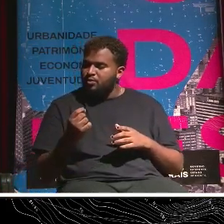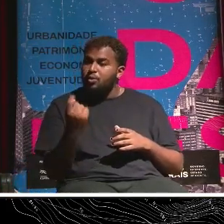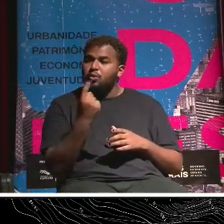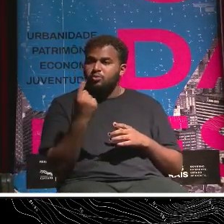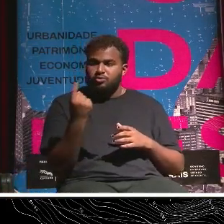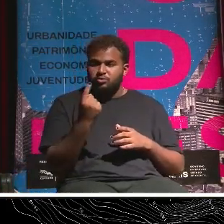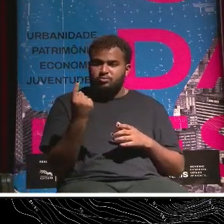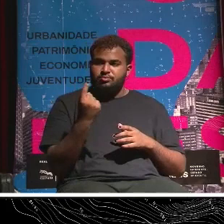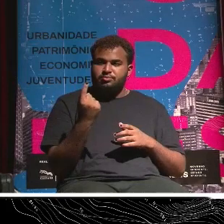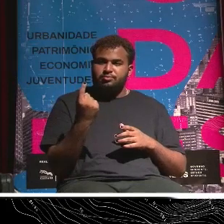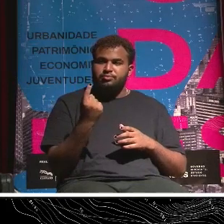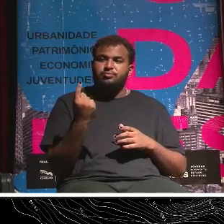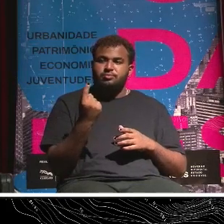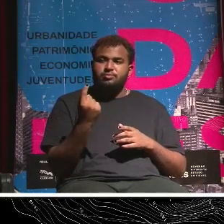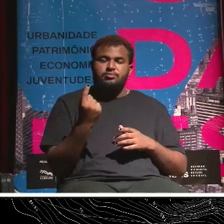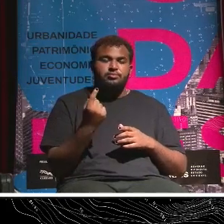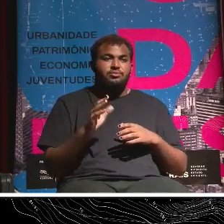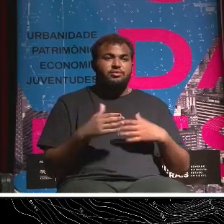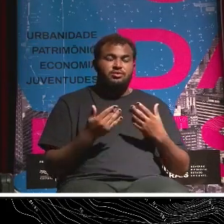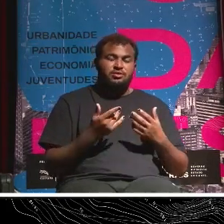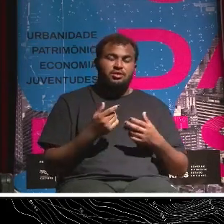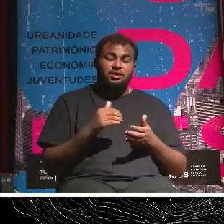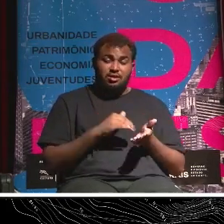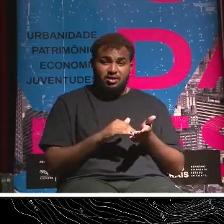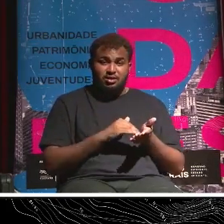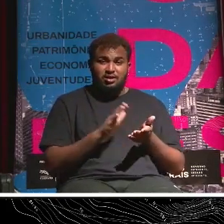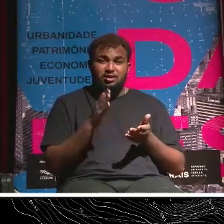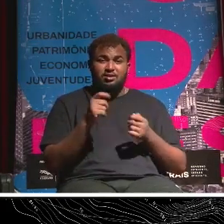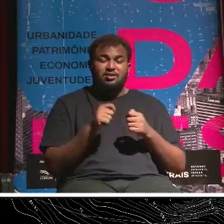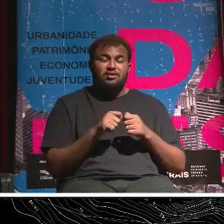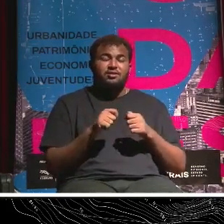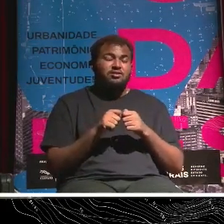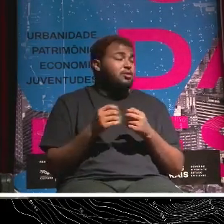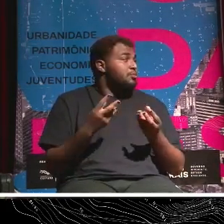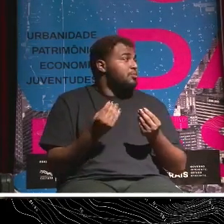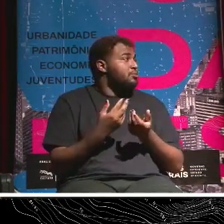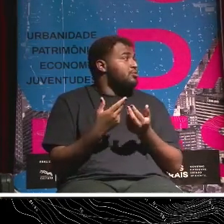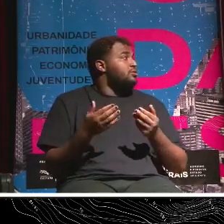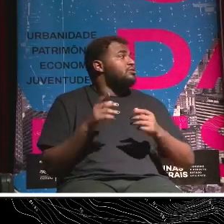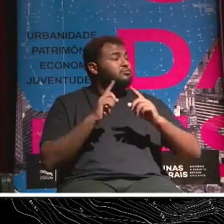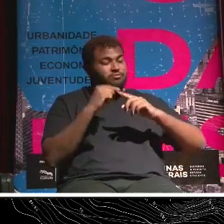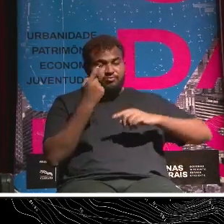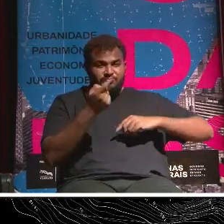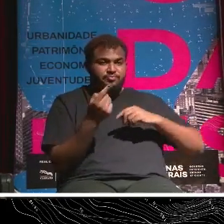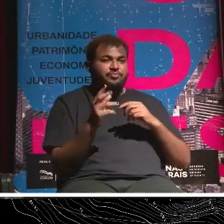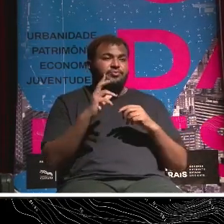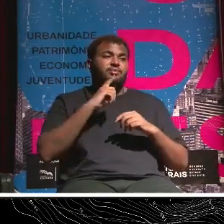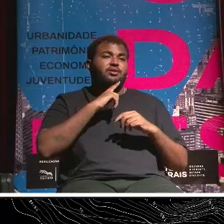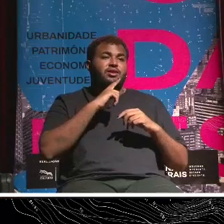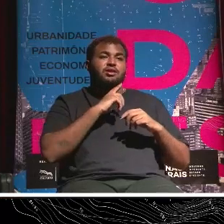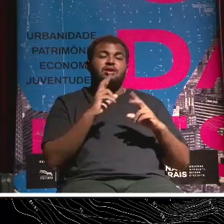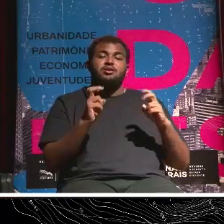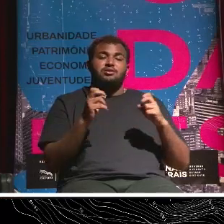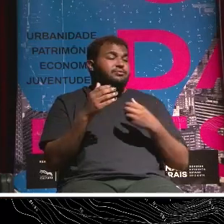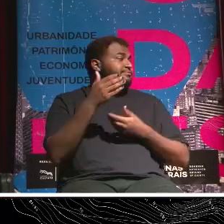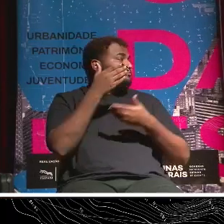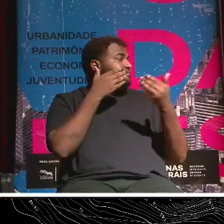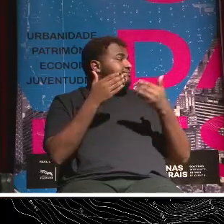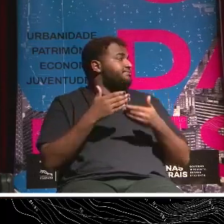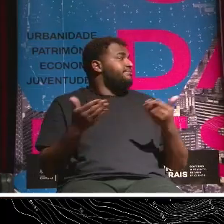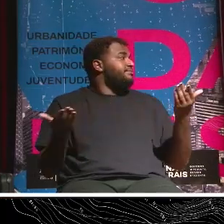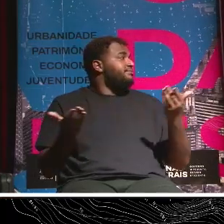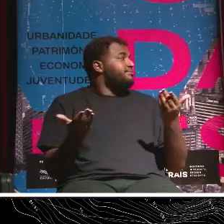nossa secretária, já fizeram muitas deixas do que vem por aí de assunto que será dialogado a partir de